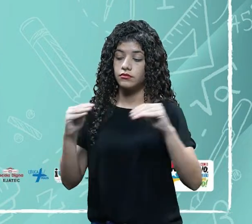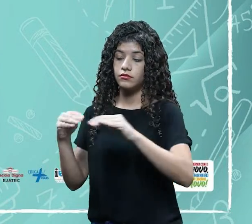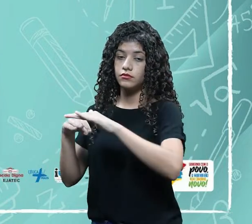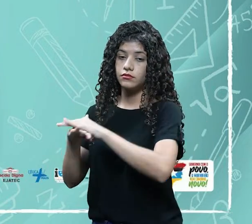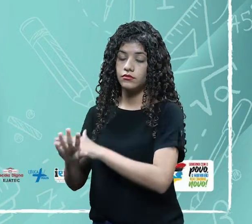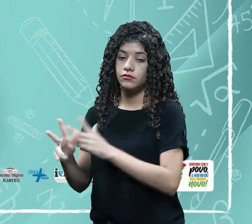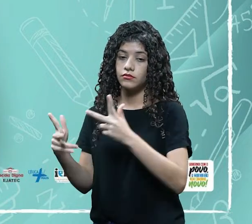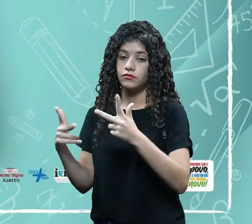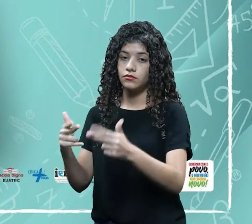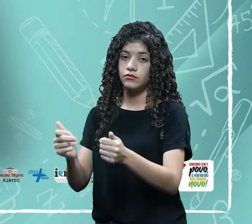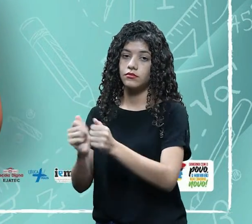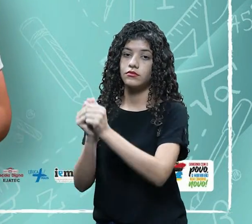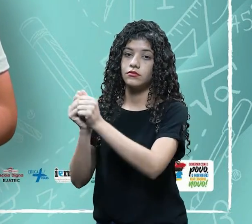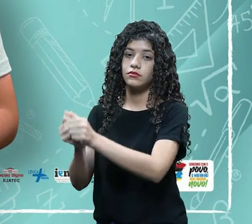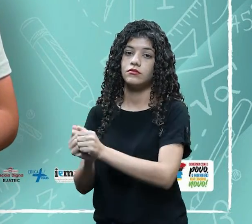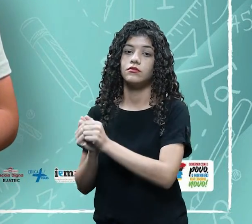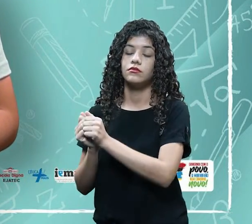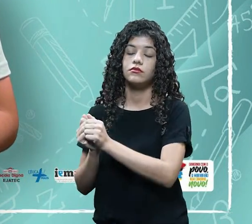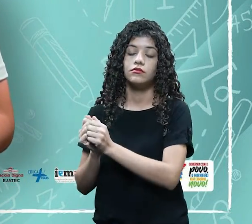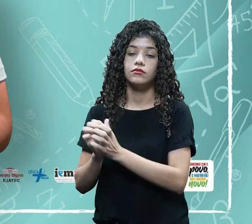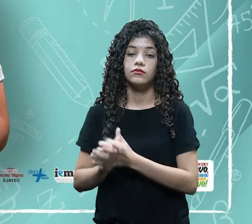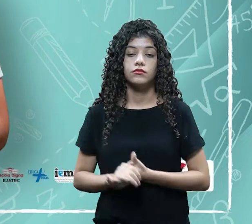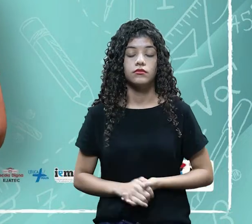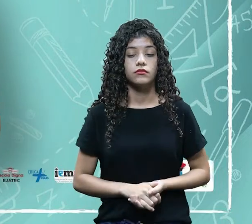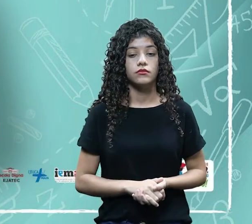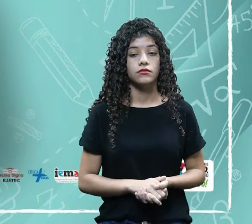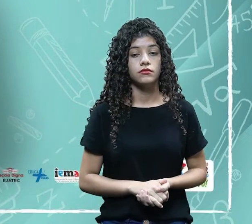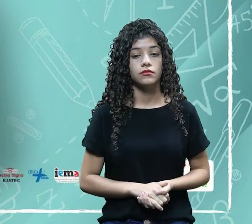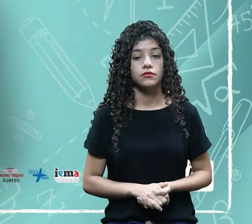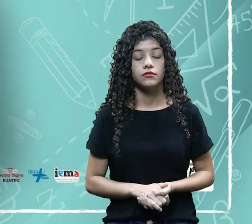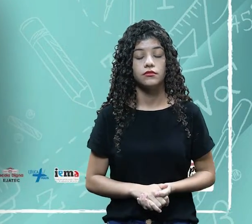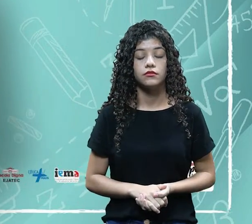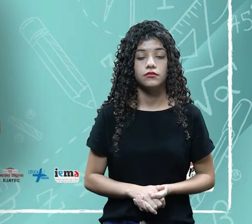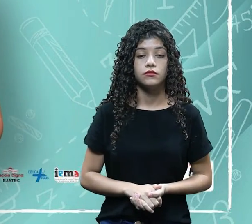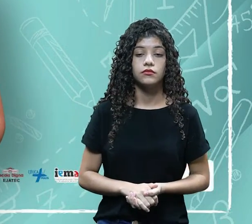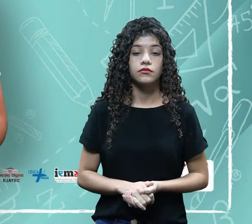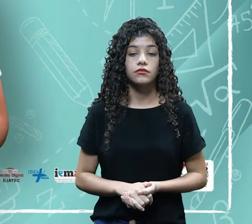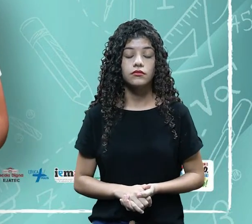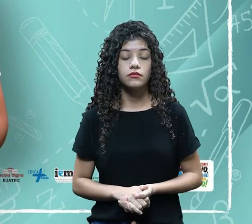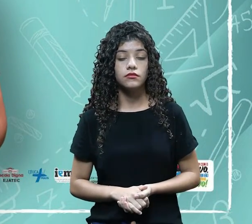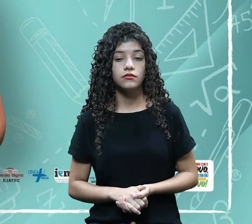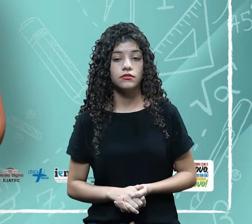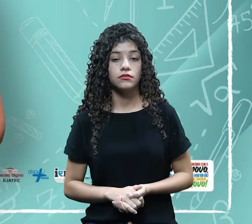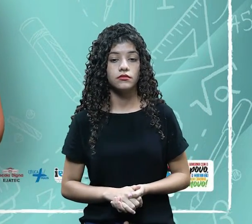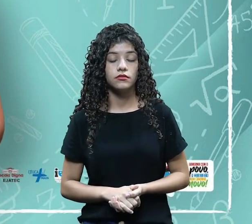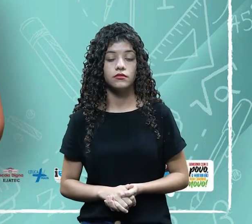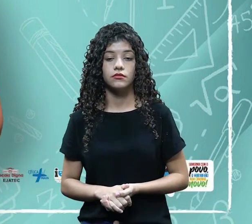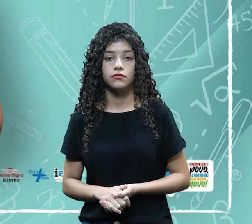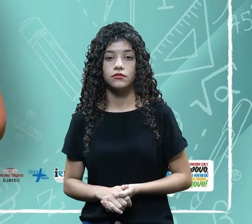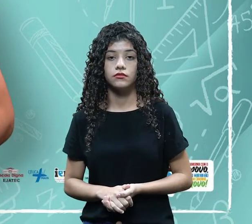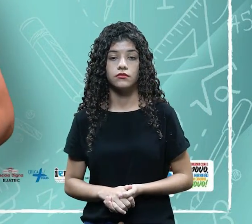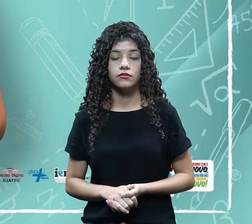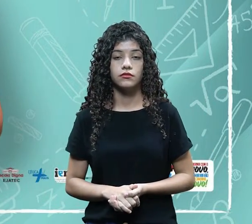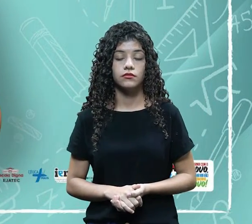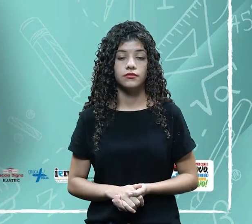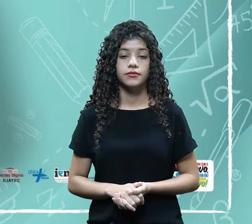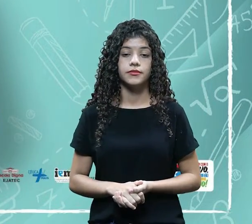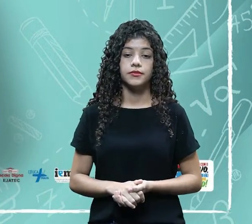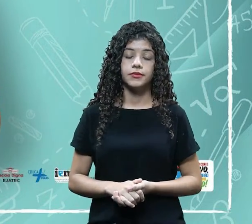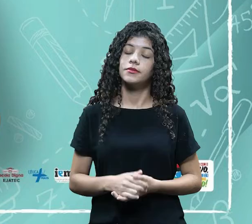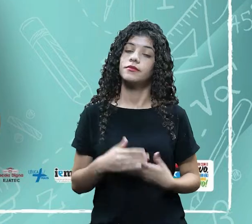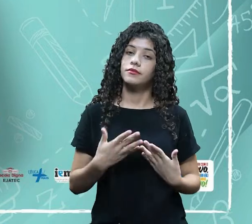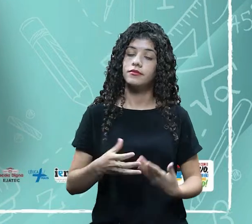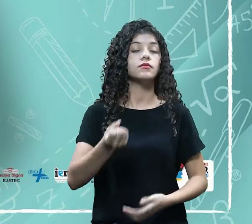órgão adota, o 008. Então, todo documento a respeito de aposentadoria vai receber, de fato, a